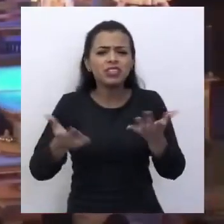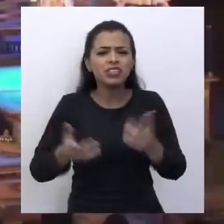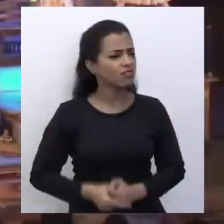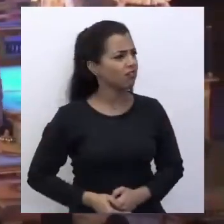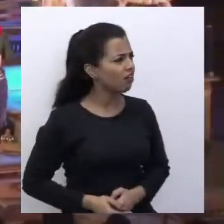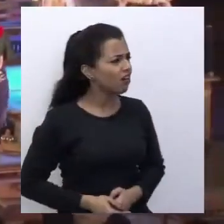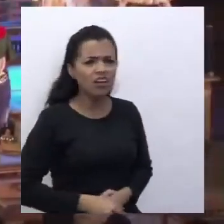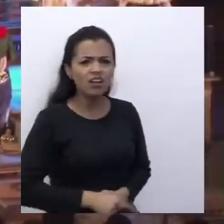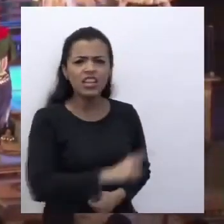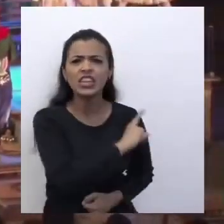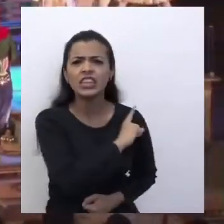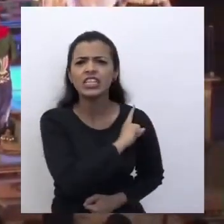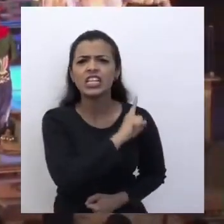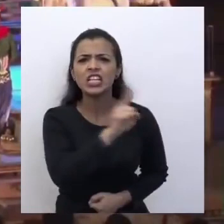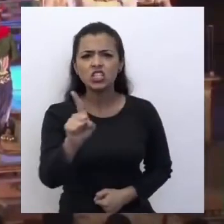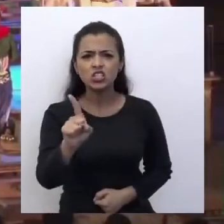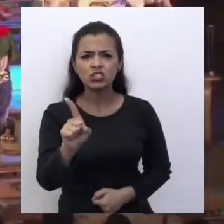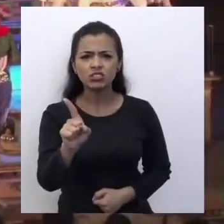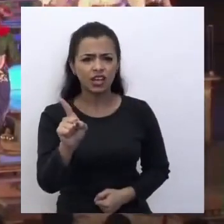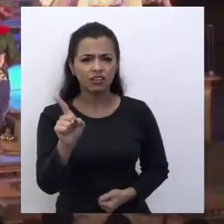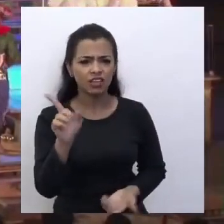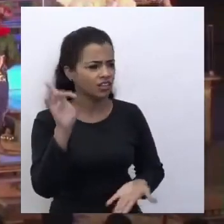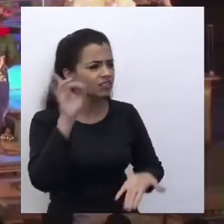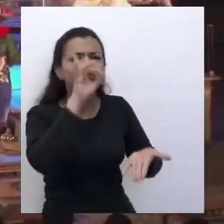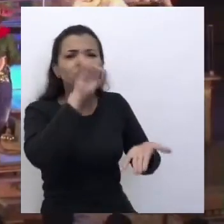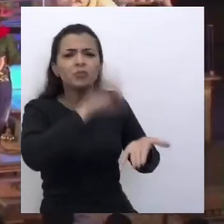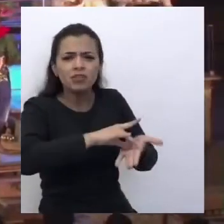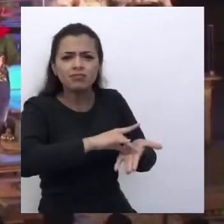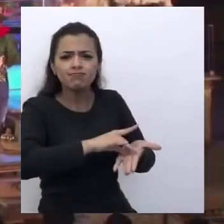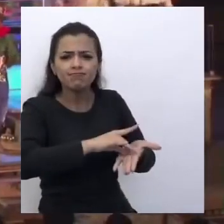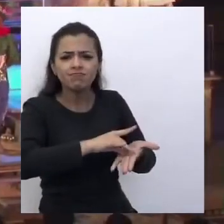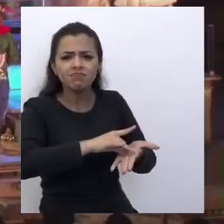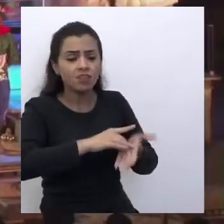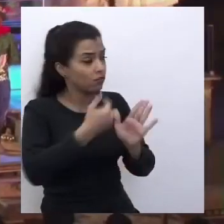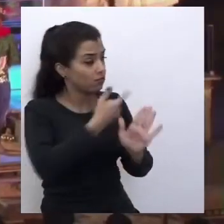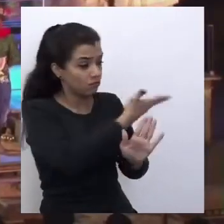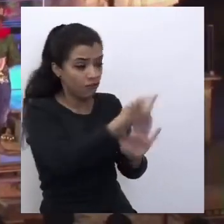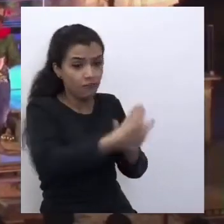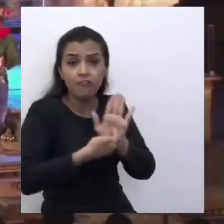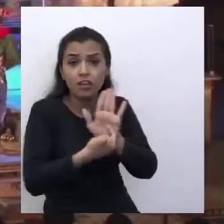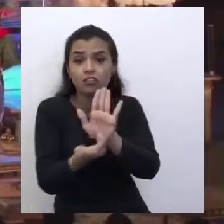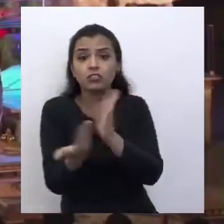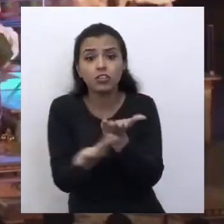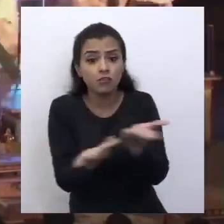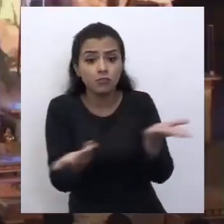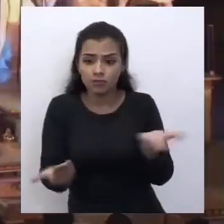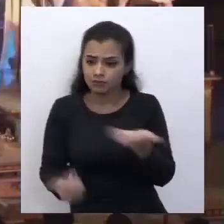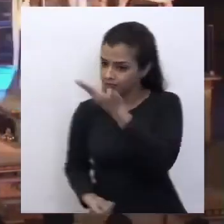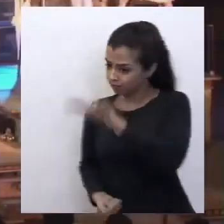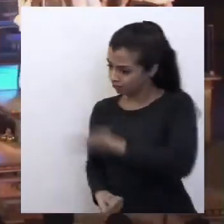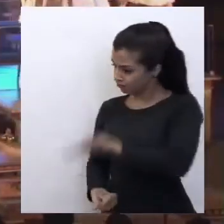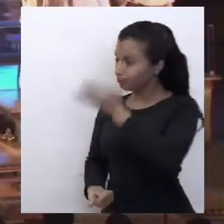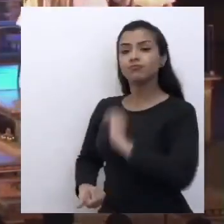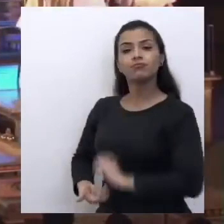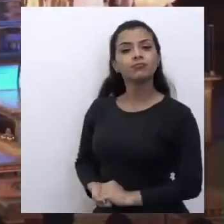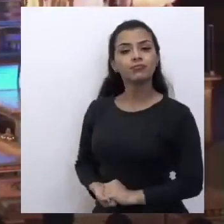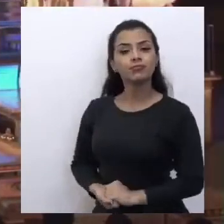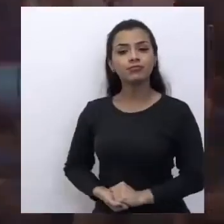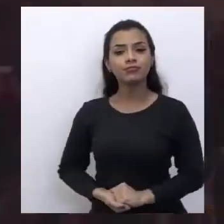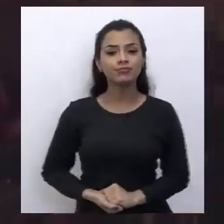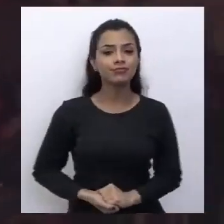disso! Os fundamentos, felizmente. E à frente de todos, aqui está o senhor Conde. Bem-vindo, senhor Conde!